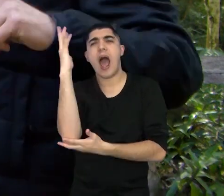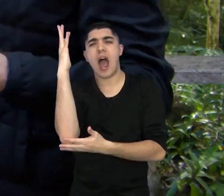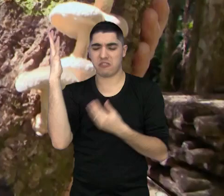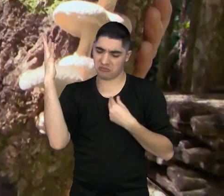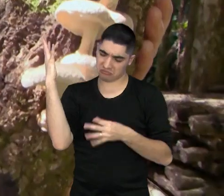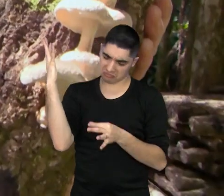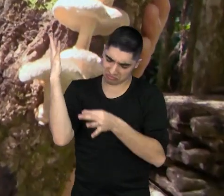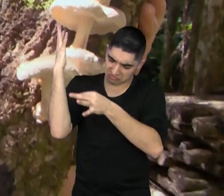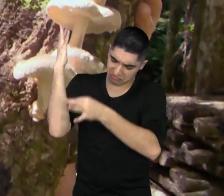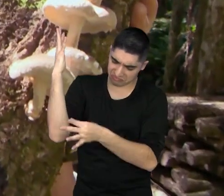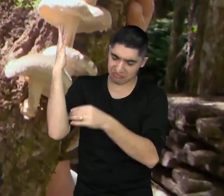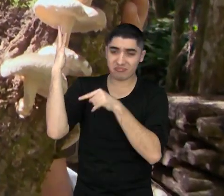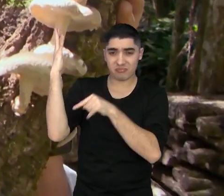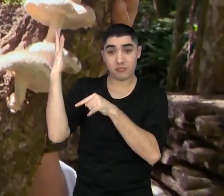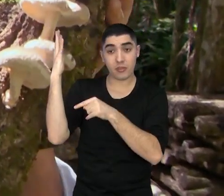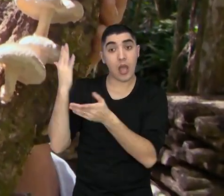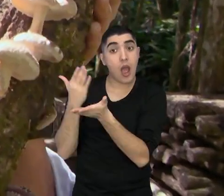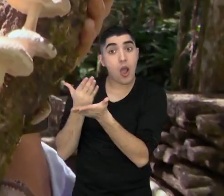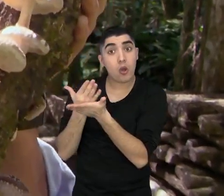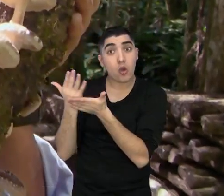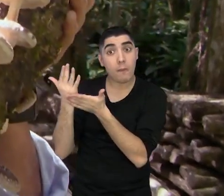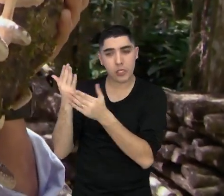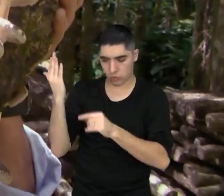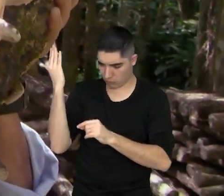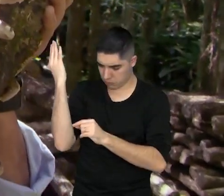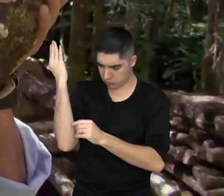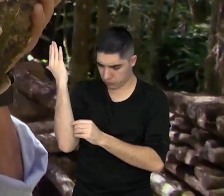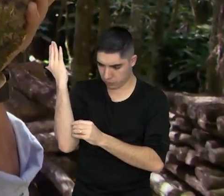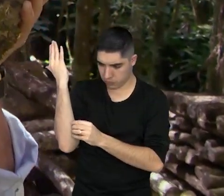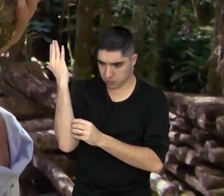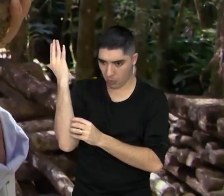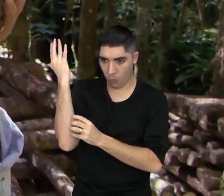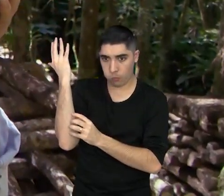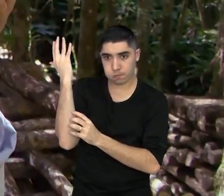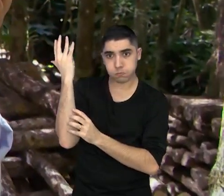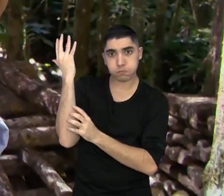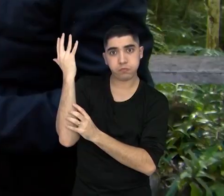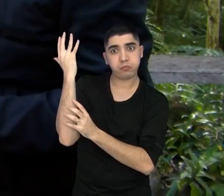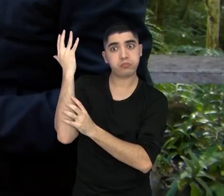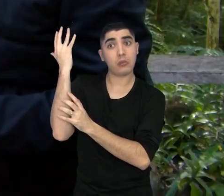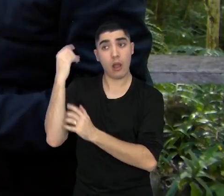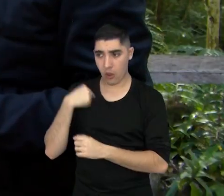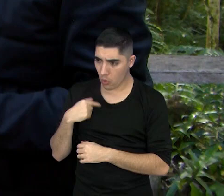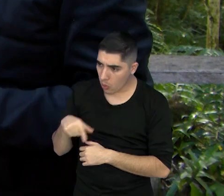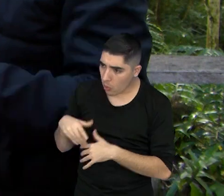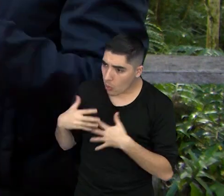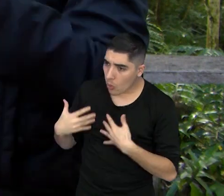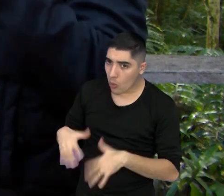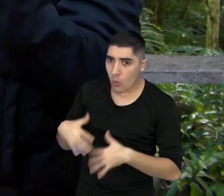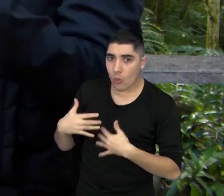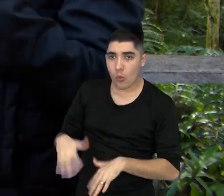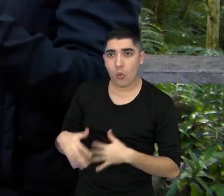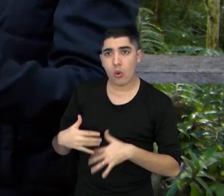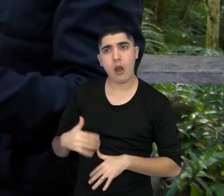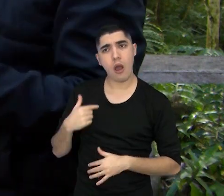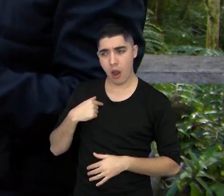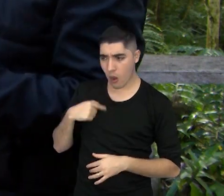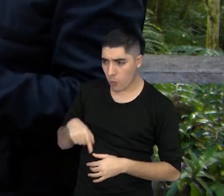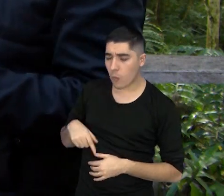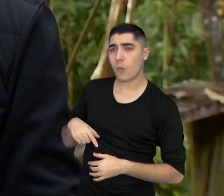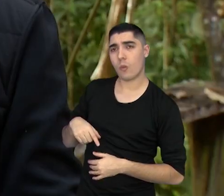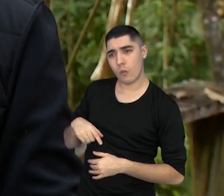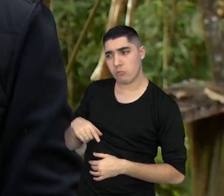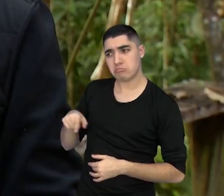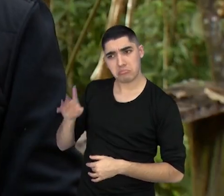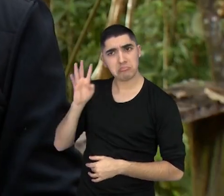da figueira e aquela tora começou a evoluir muito bem o desenvolvimento dela. Que bacana! Foi aí que começou a me chamar a